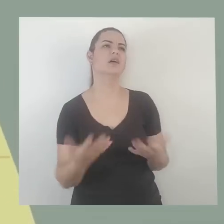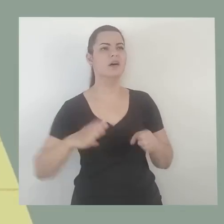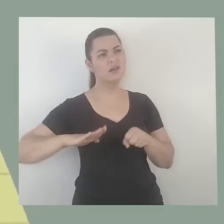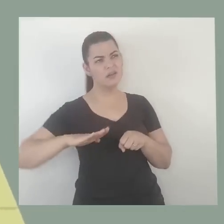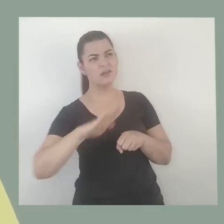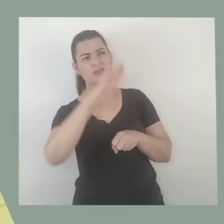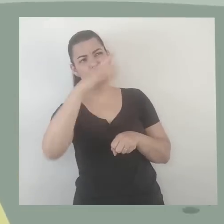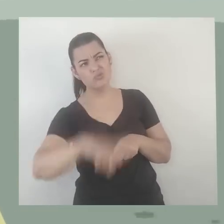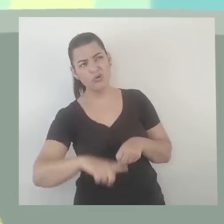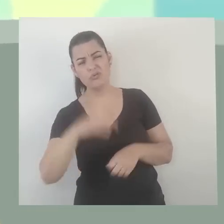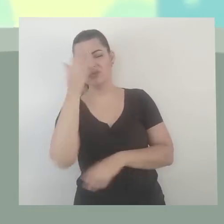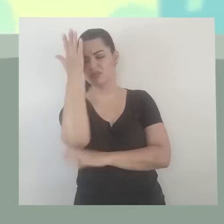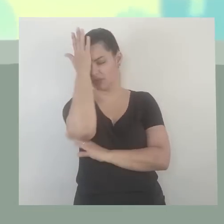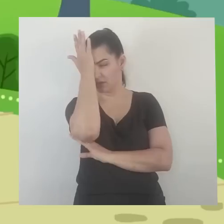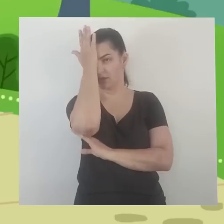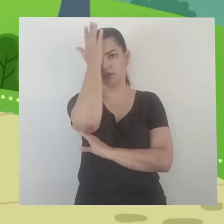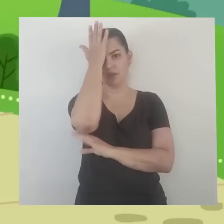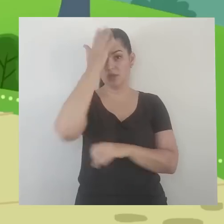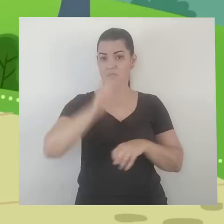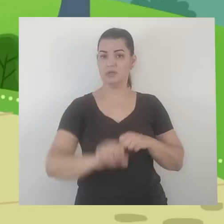Mais uma subida.